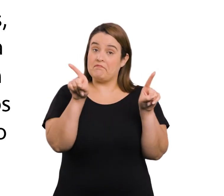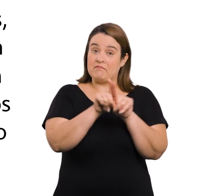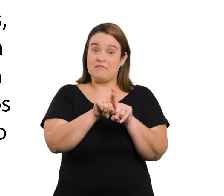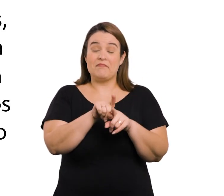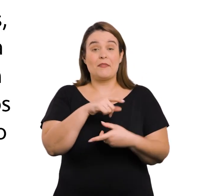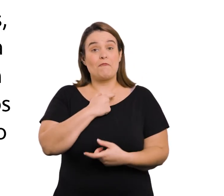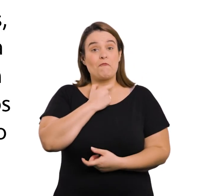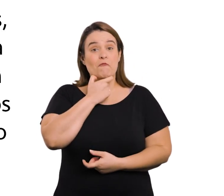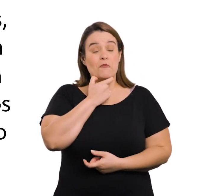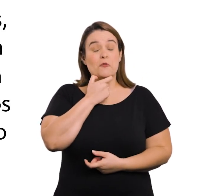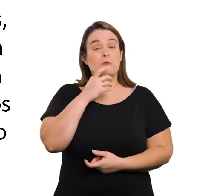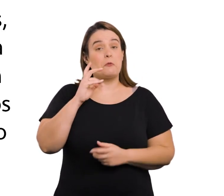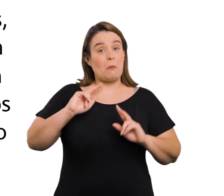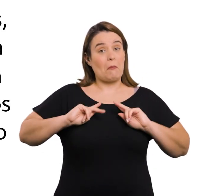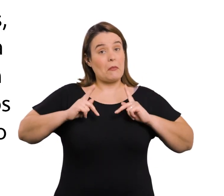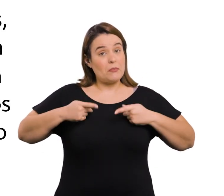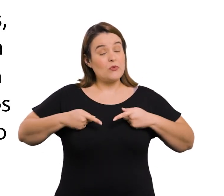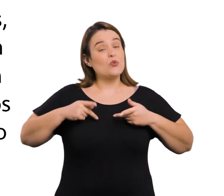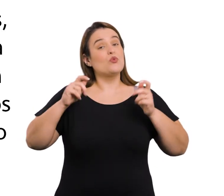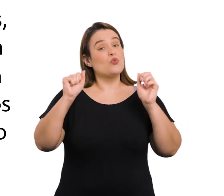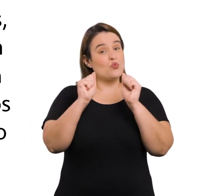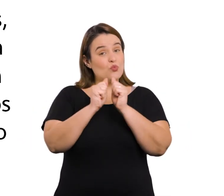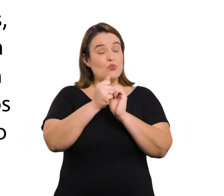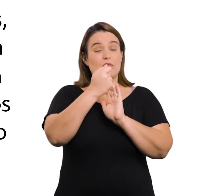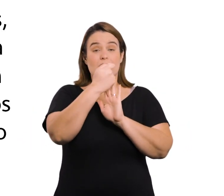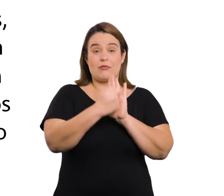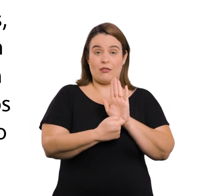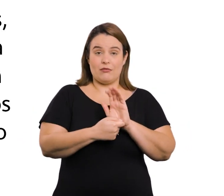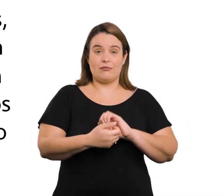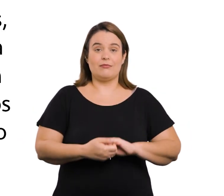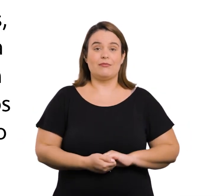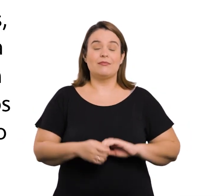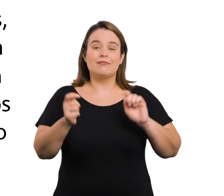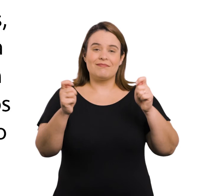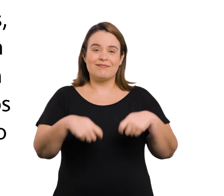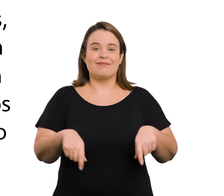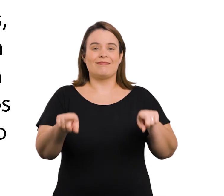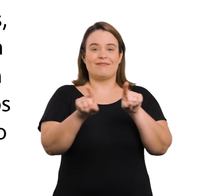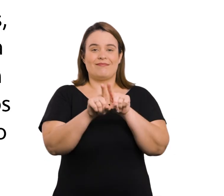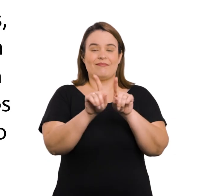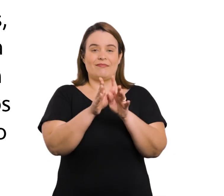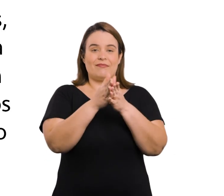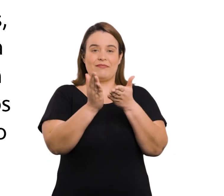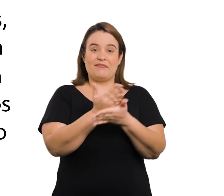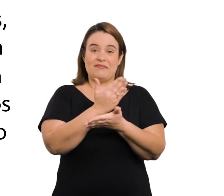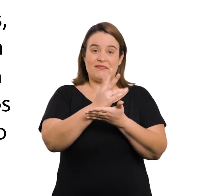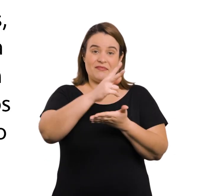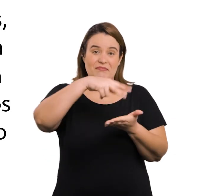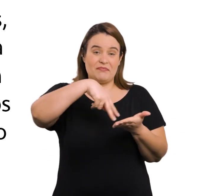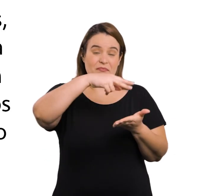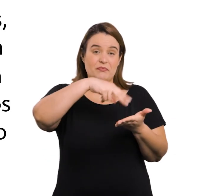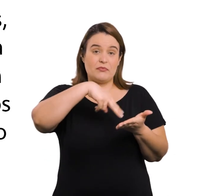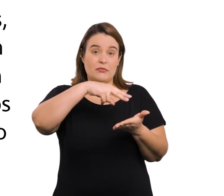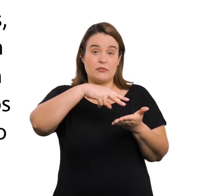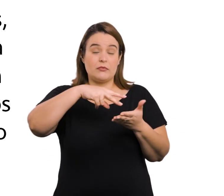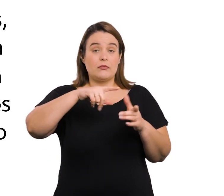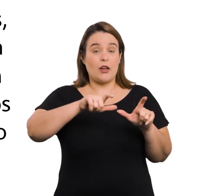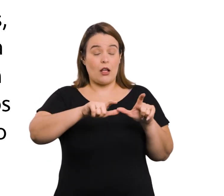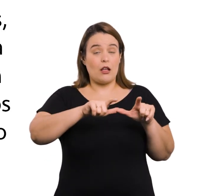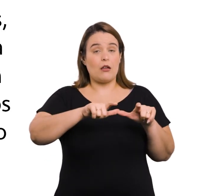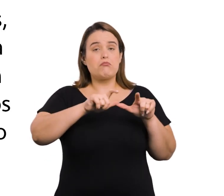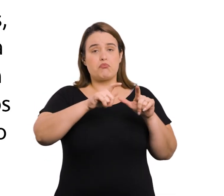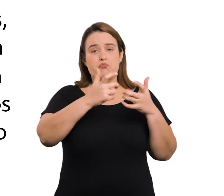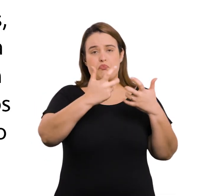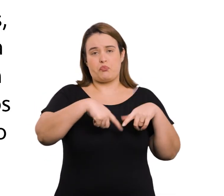meio inclusive de voz humana simultânea com o texto. Também é possível ler o livro com pequenos aparelhos